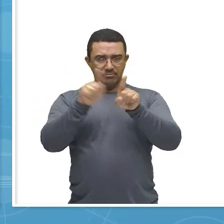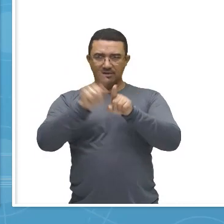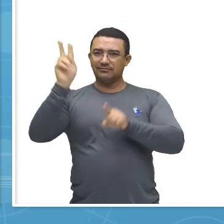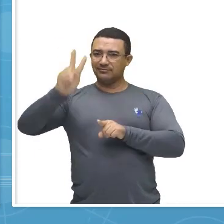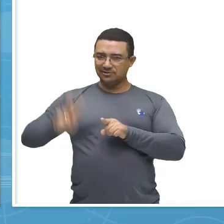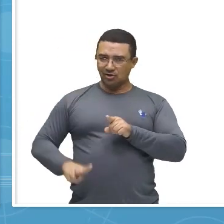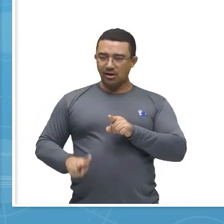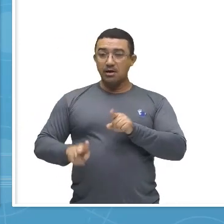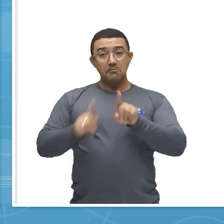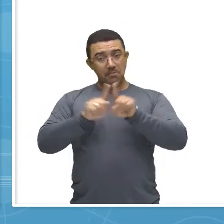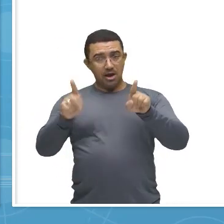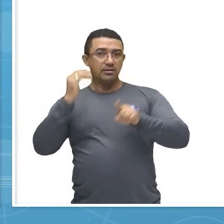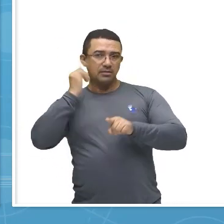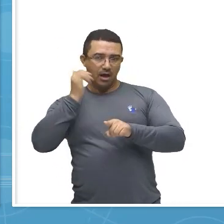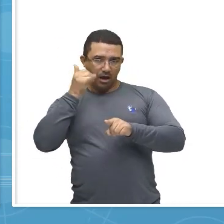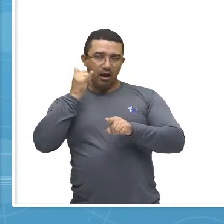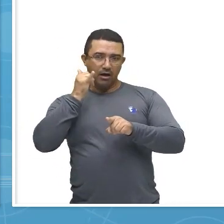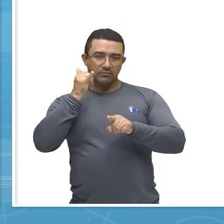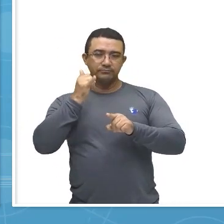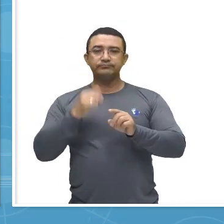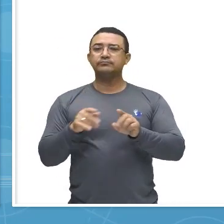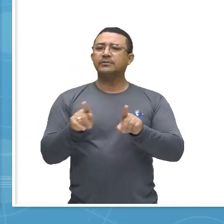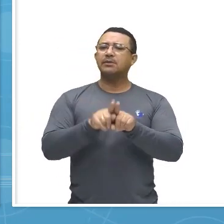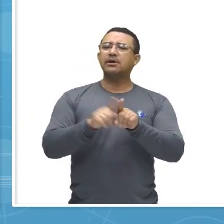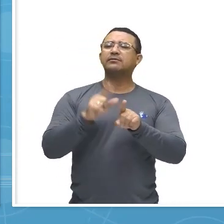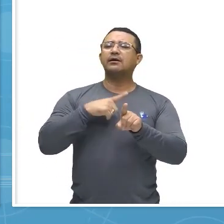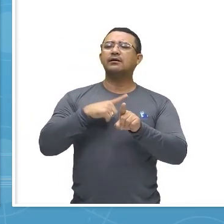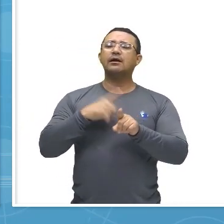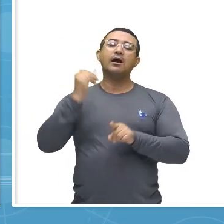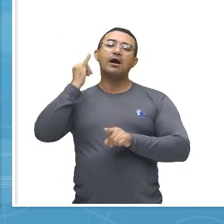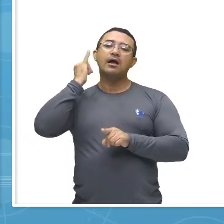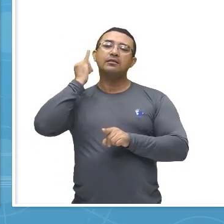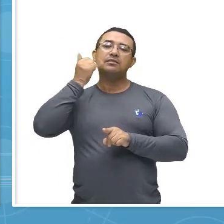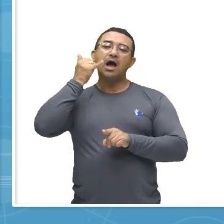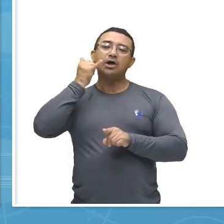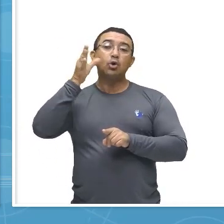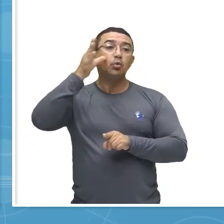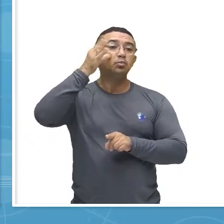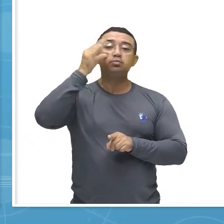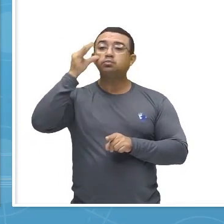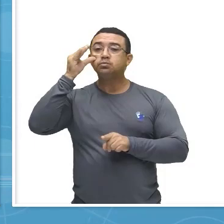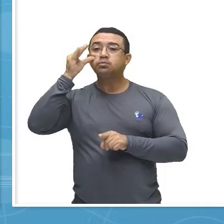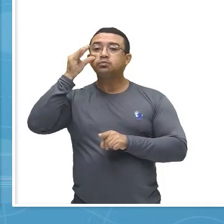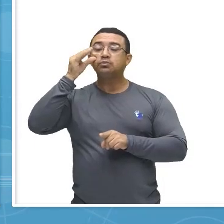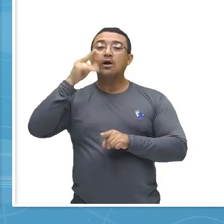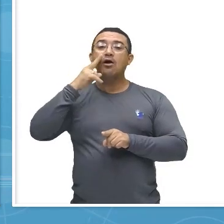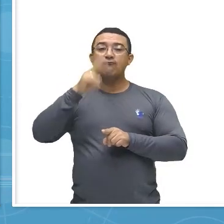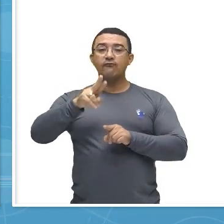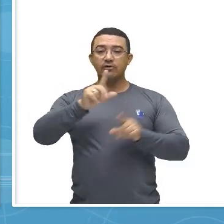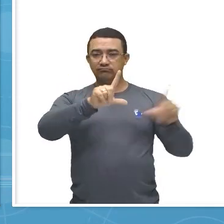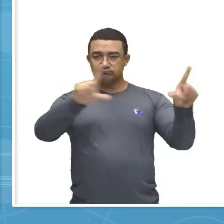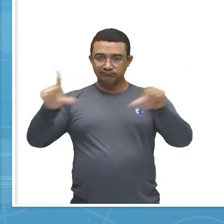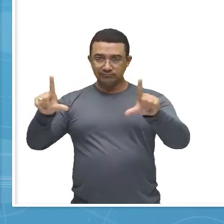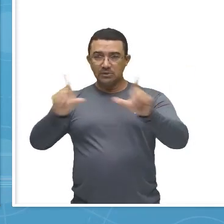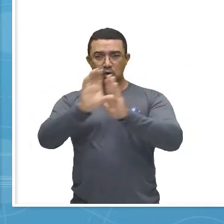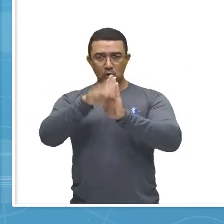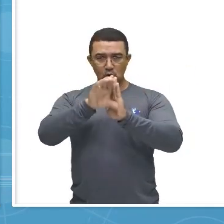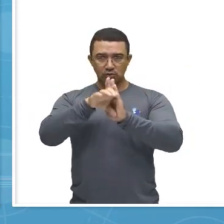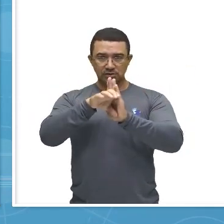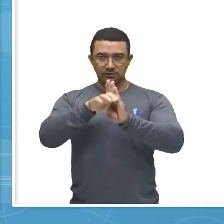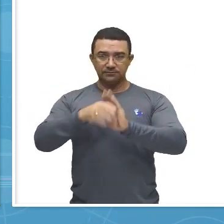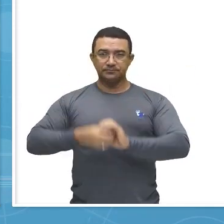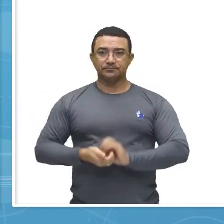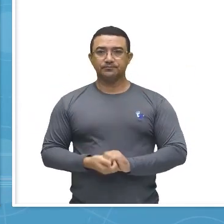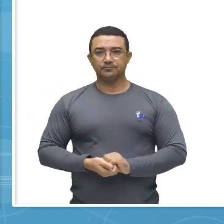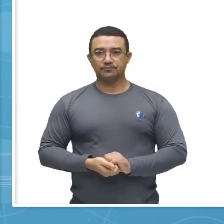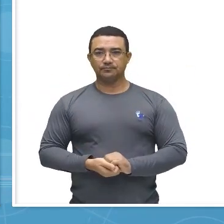está narrando também. Tem também o narrador observador. Observe aí, olha só, vamos conceituar o narrador observador, que